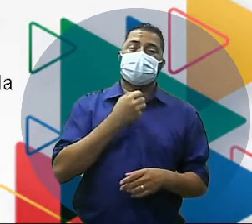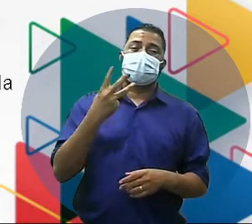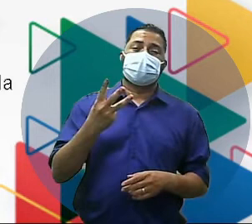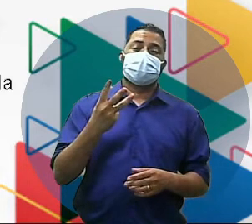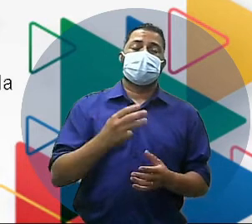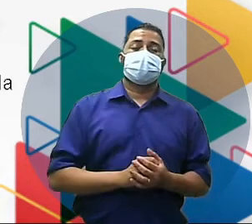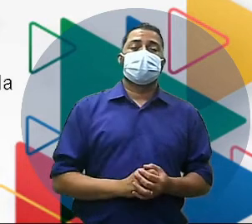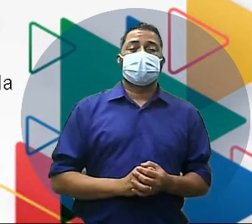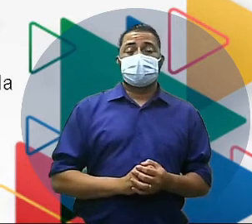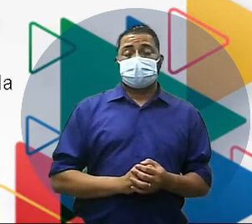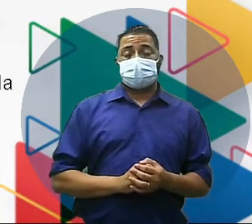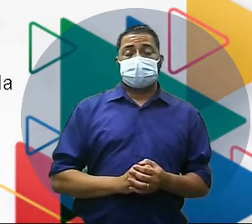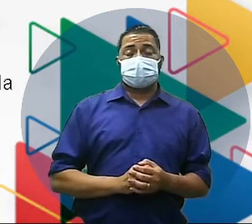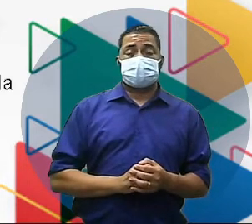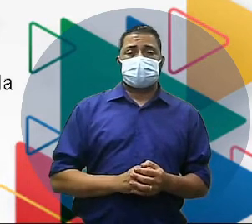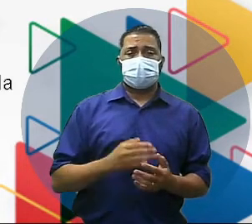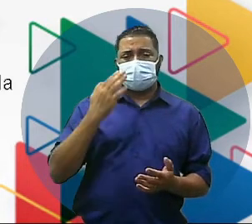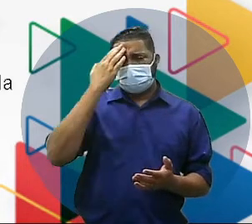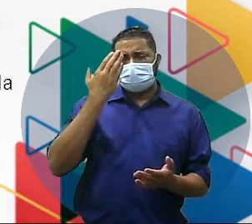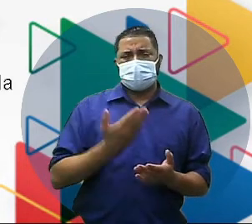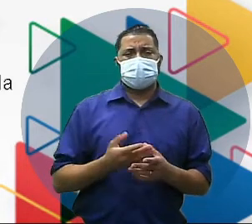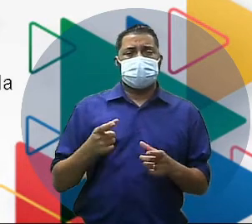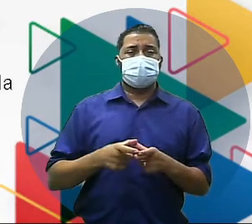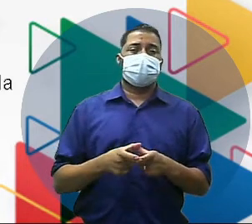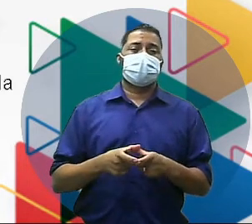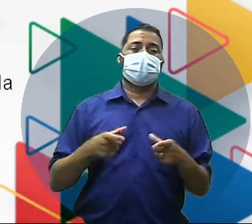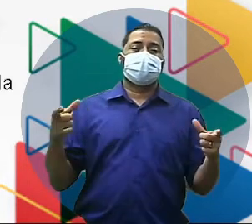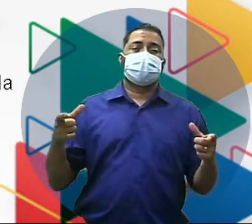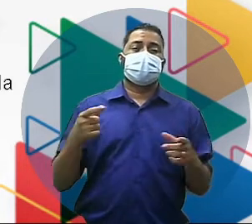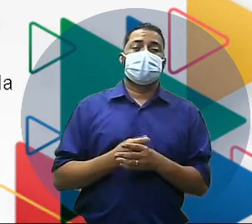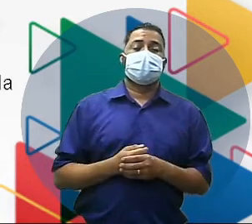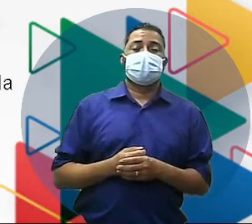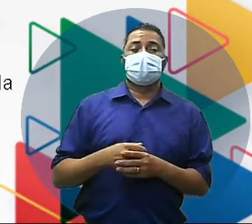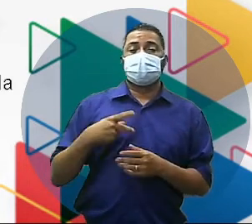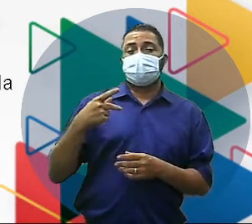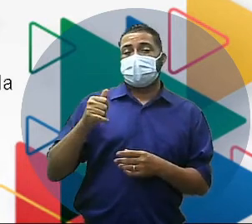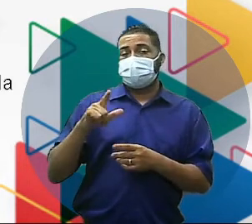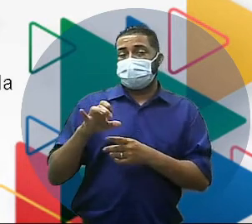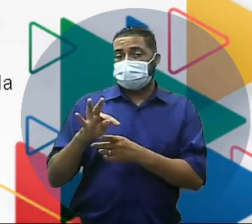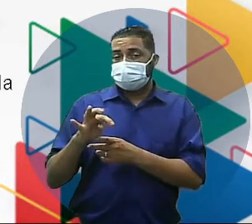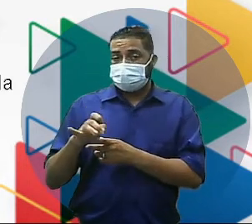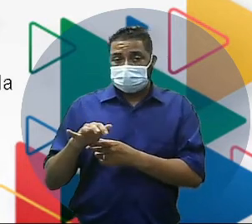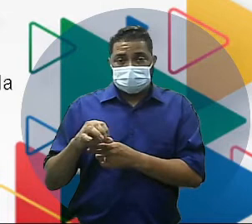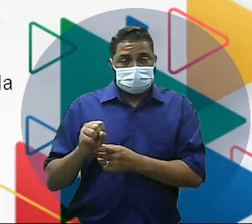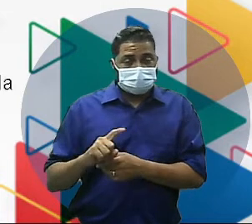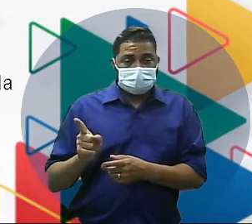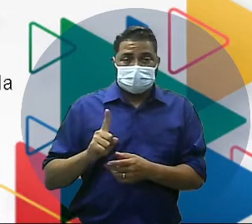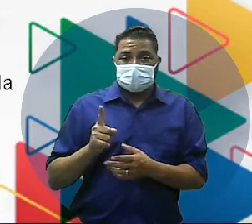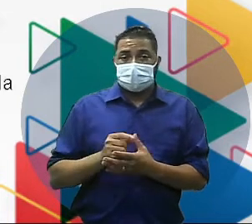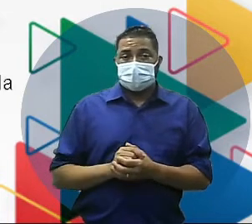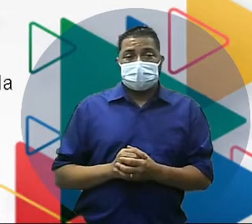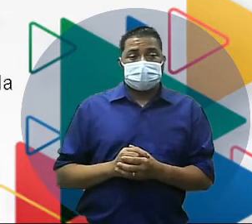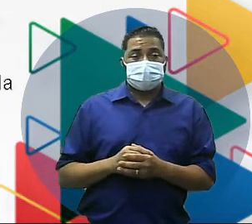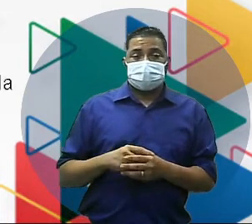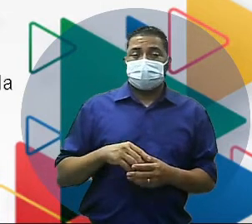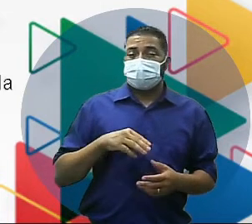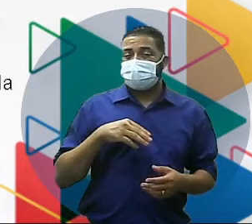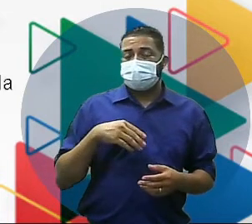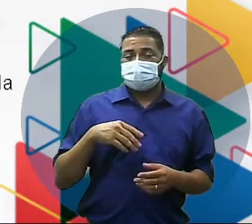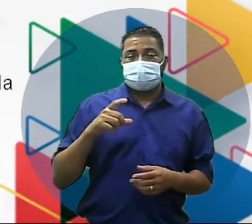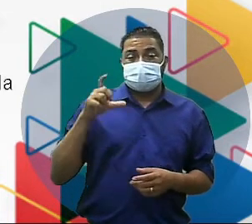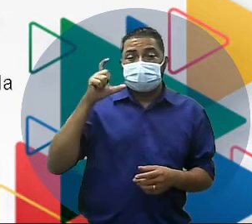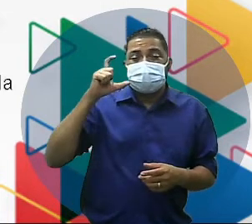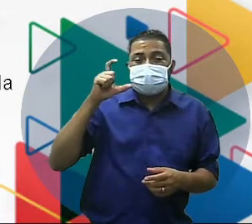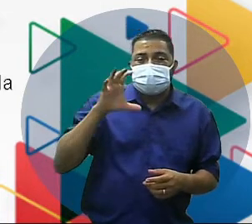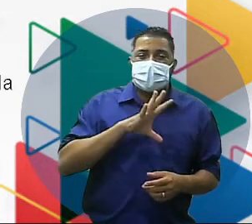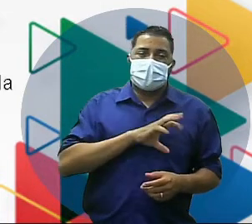Olha aí. Acredito que a maioria dos palestinos não morra de amores por Israel,